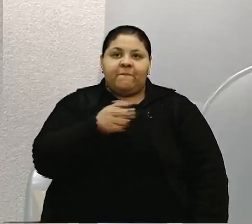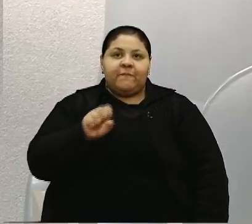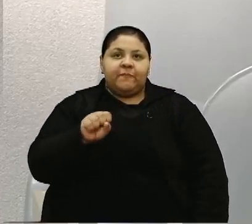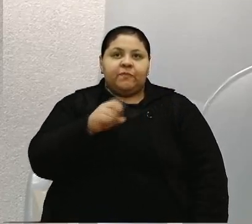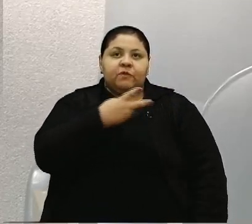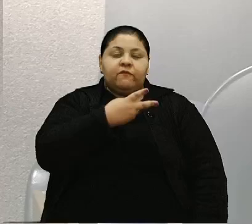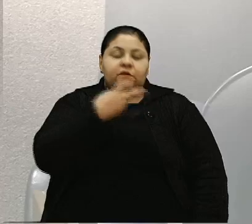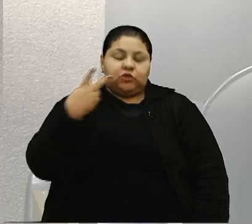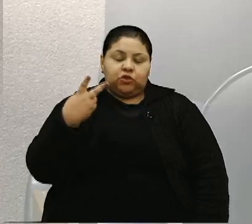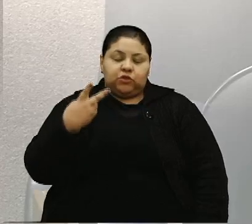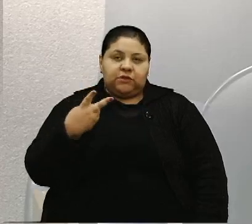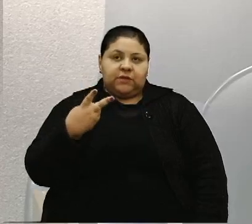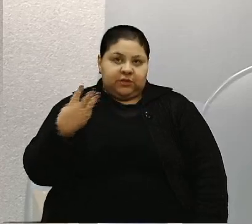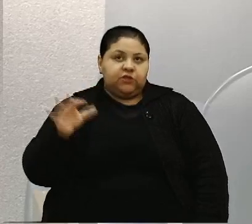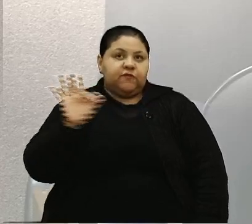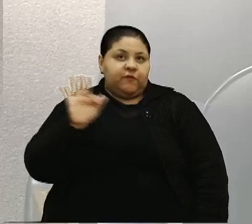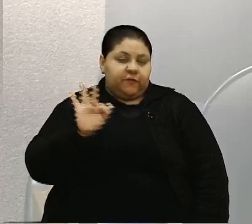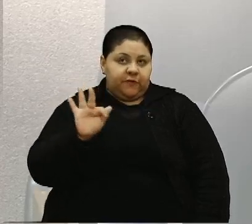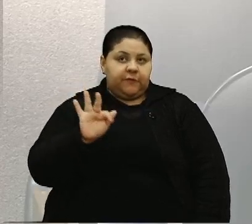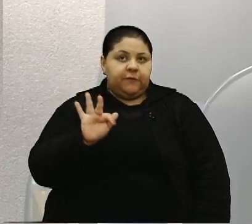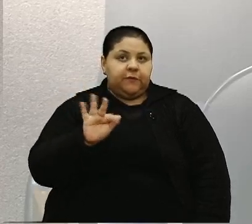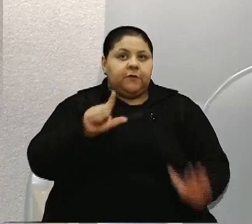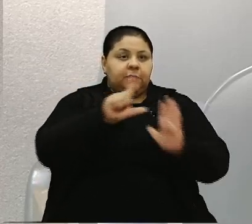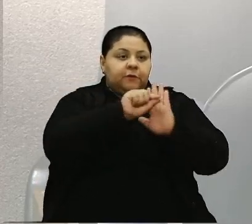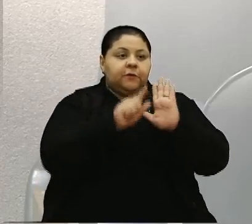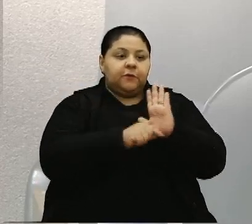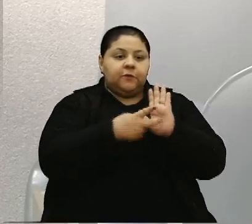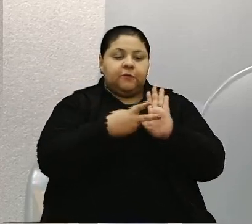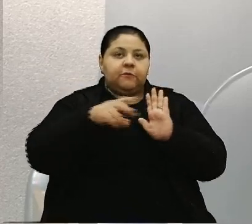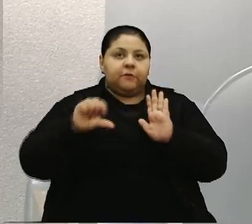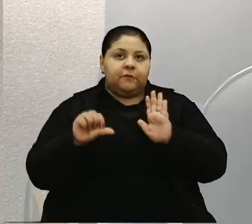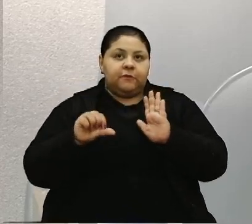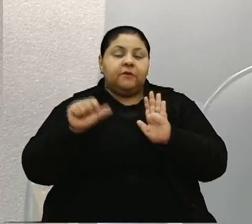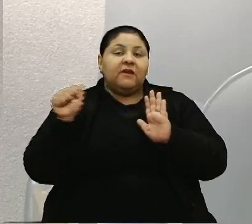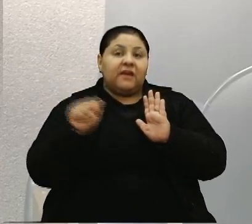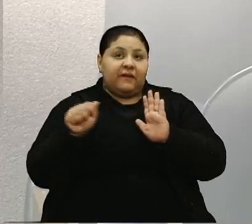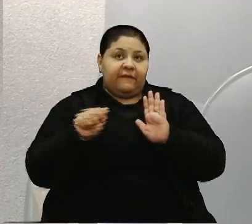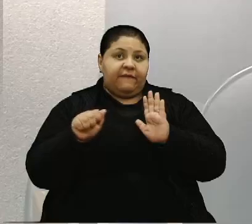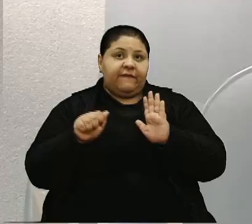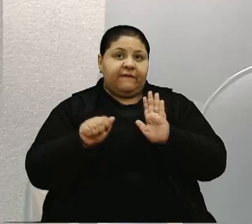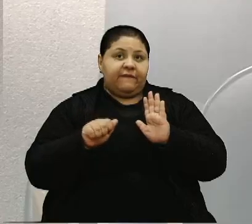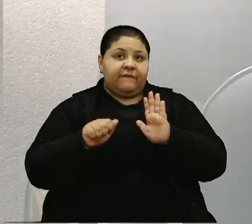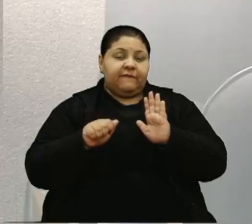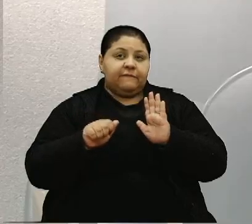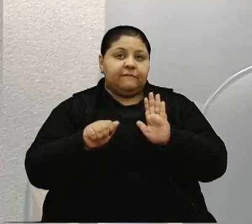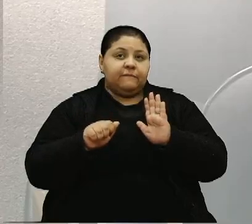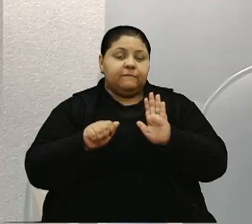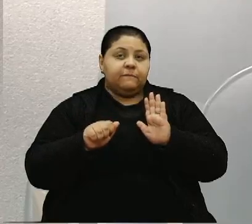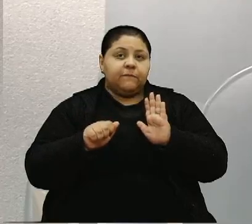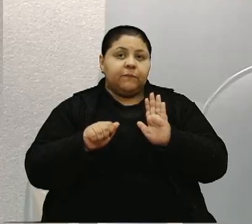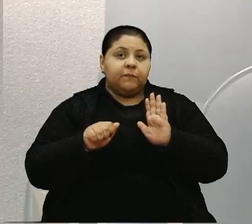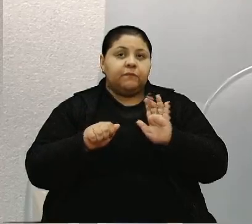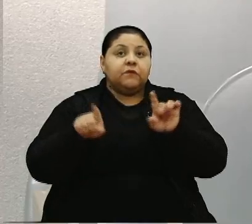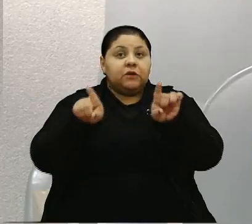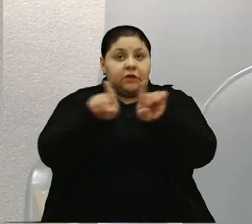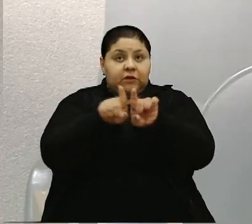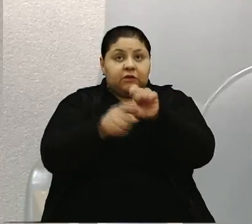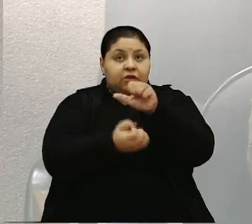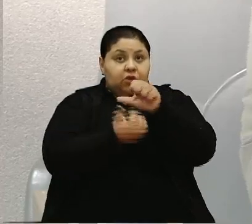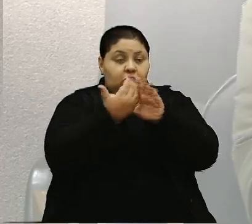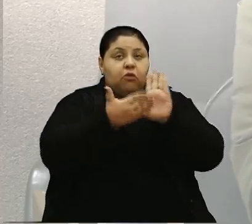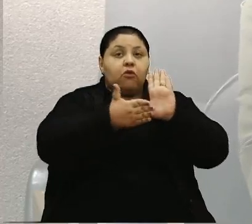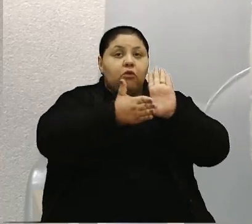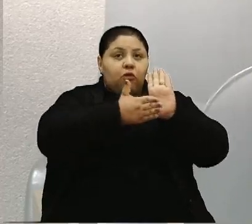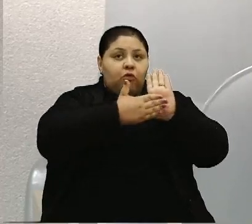fevereiro de 2017, em seu artigo 29-A, aduz que caberá ao autor da